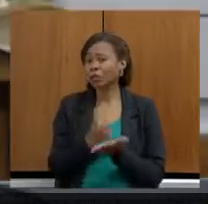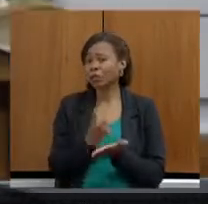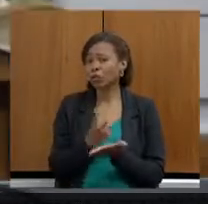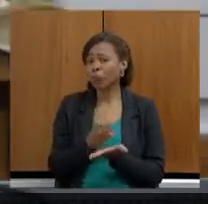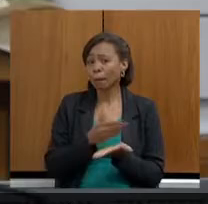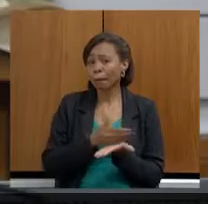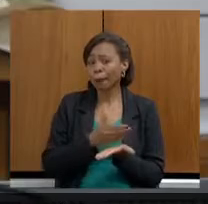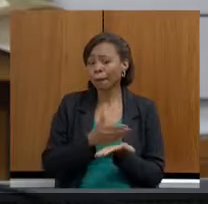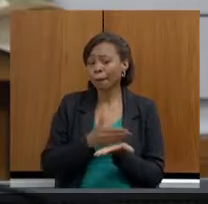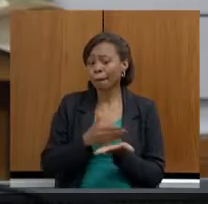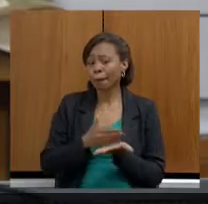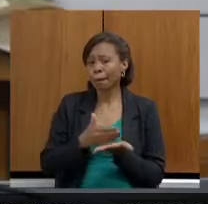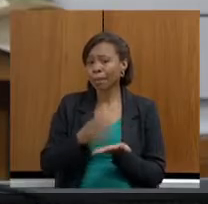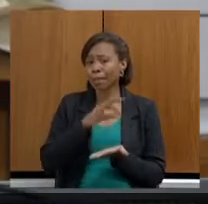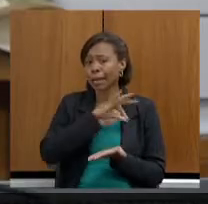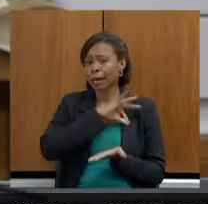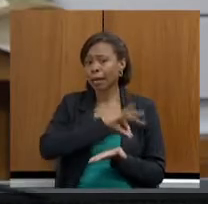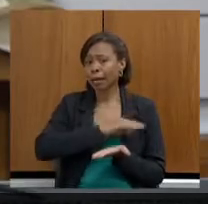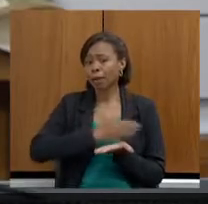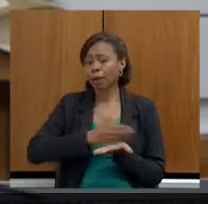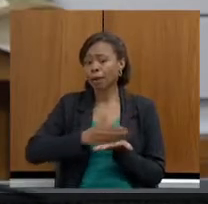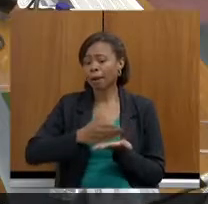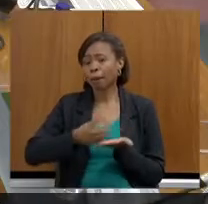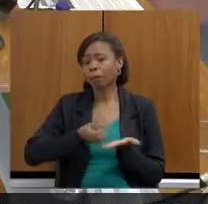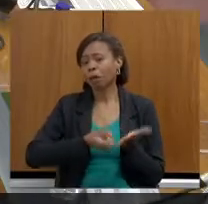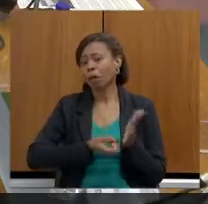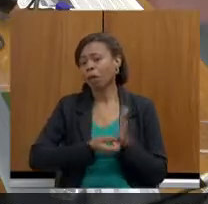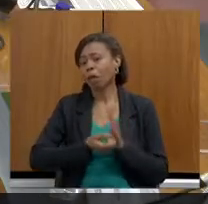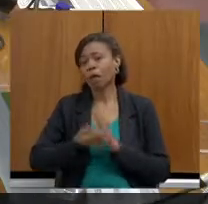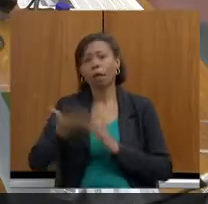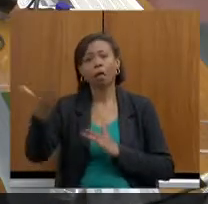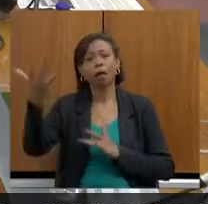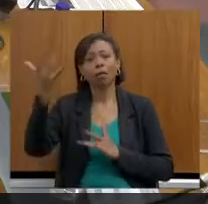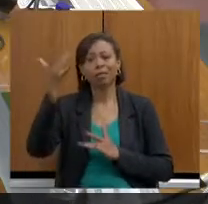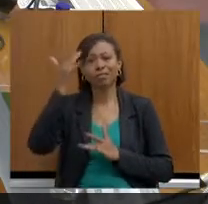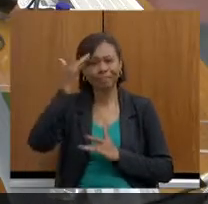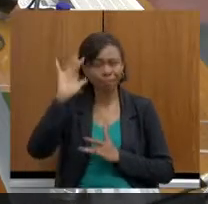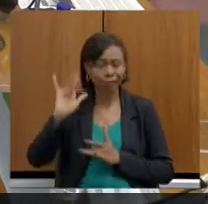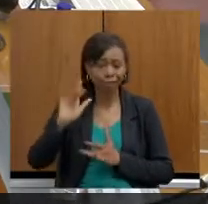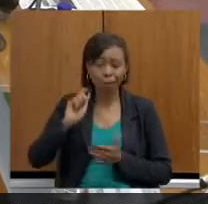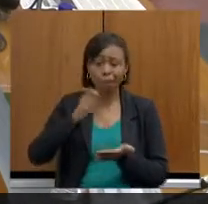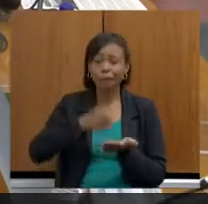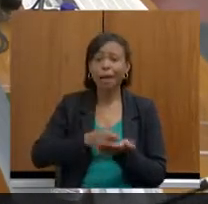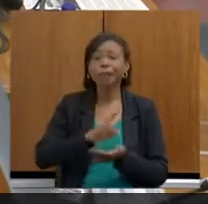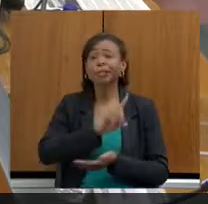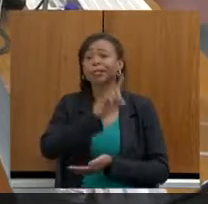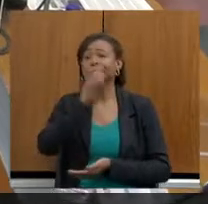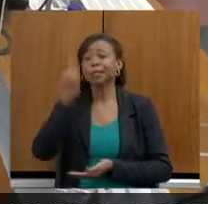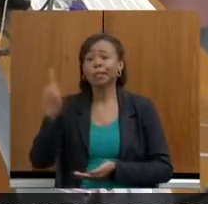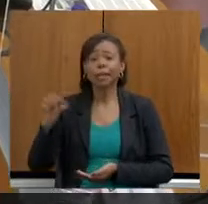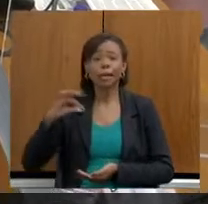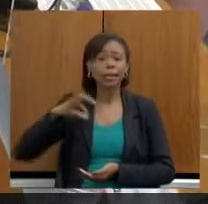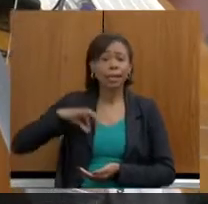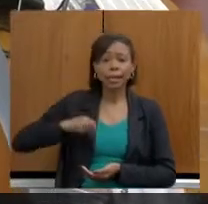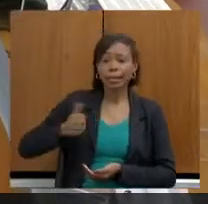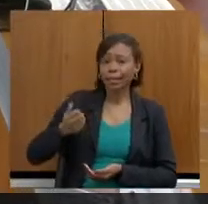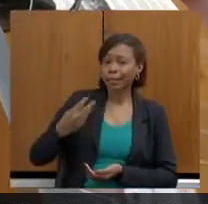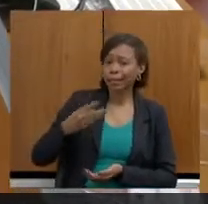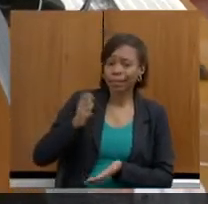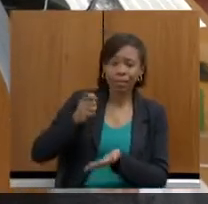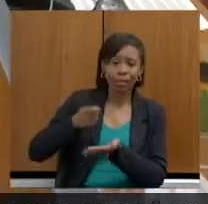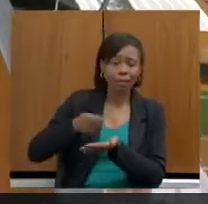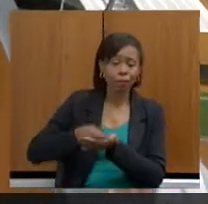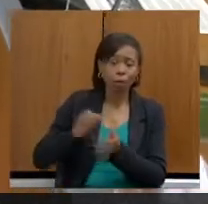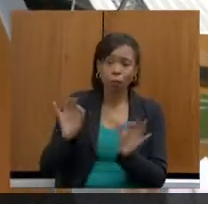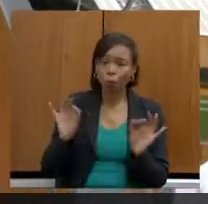parcelado sem saber de quantas vezes e quando seria pago sem receber 13º sem